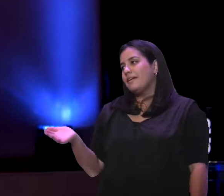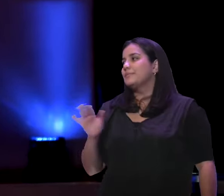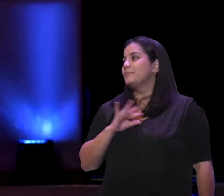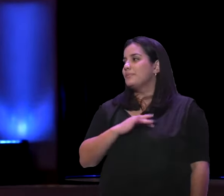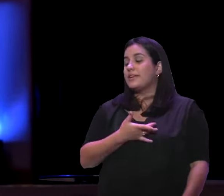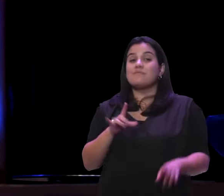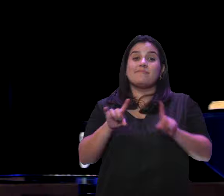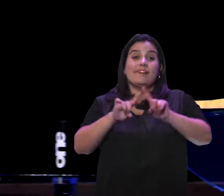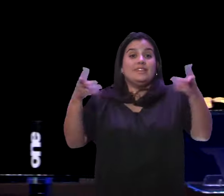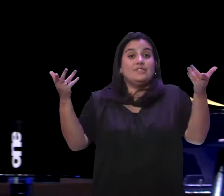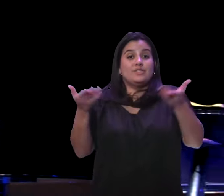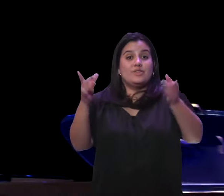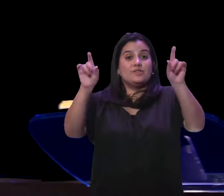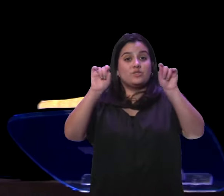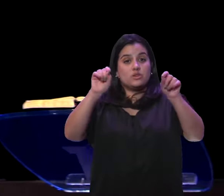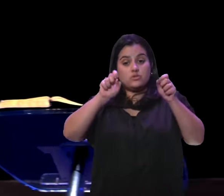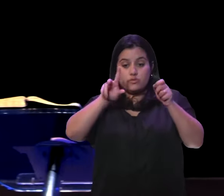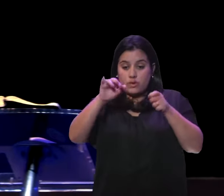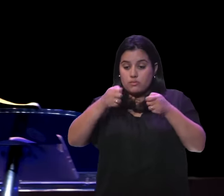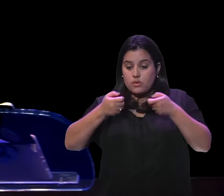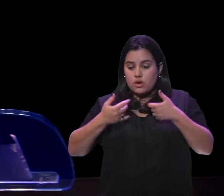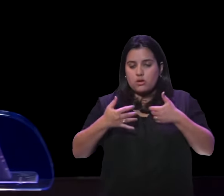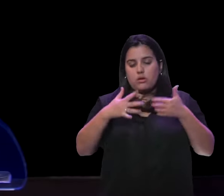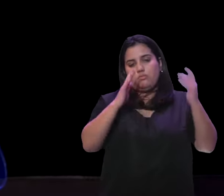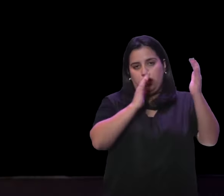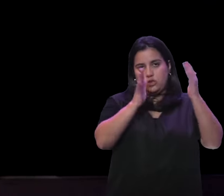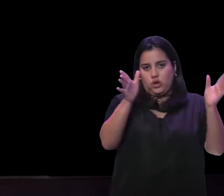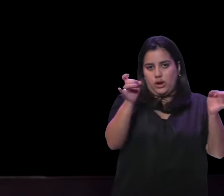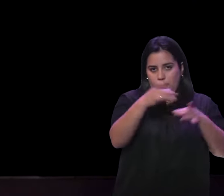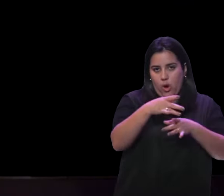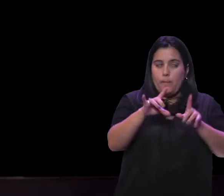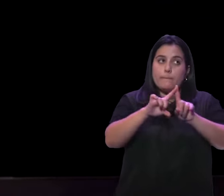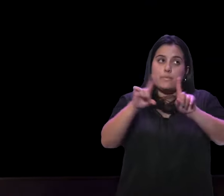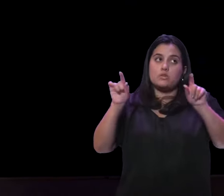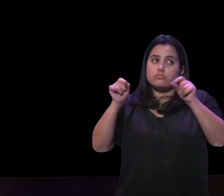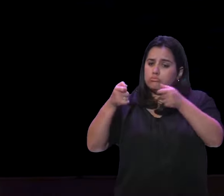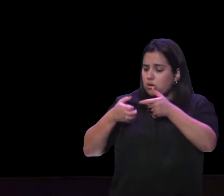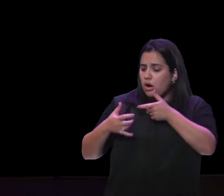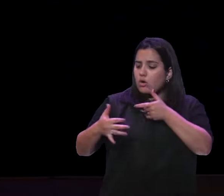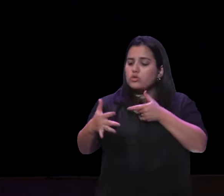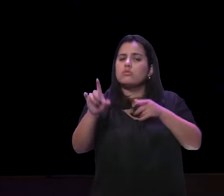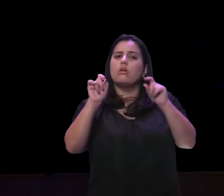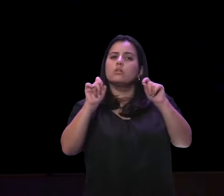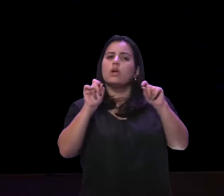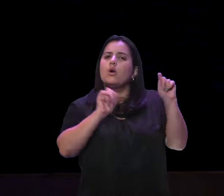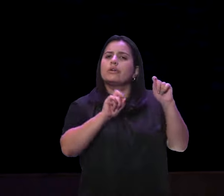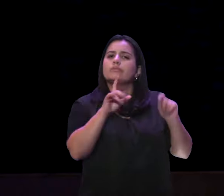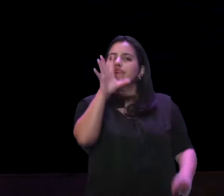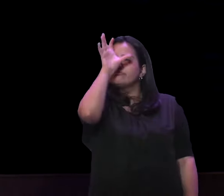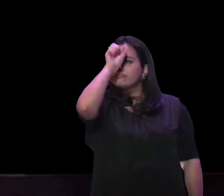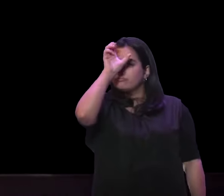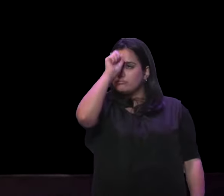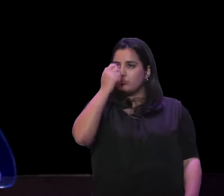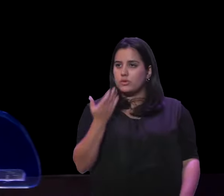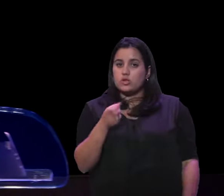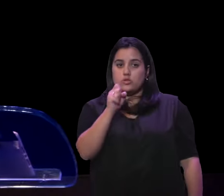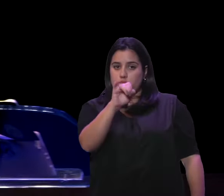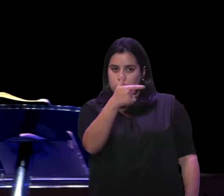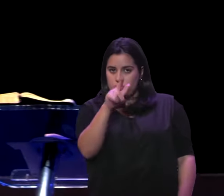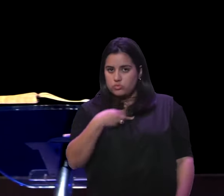Mas hoje a gente vai dar seguimento, não à mesma série, mas a algo que tem a ver com o que a gente aprendeu. Se você não estava